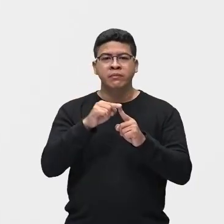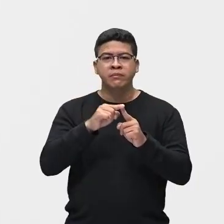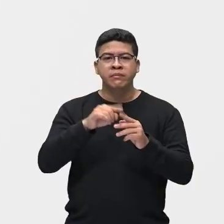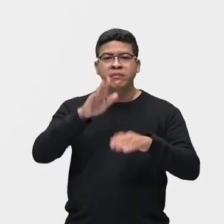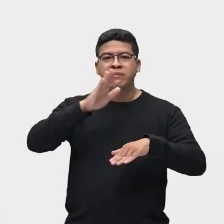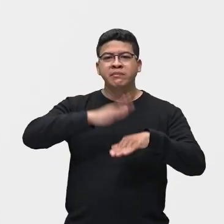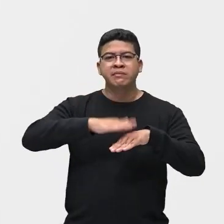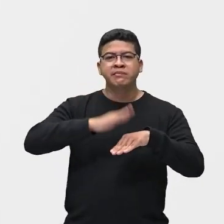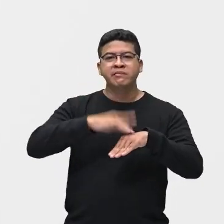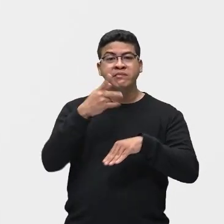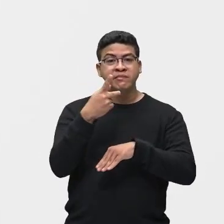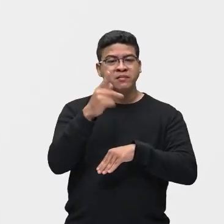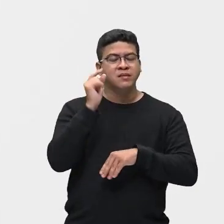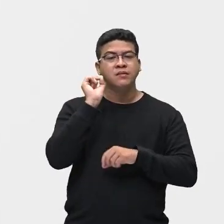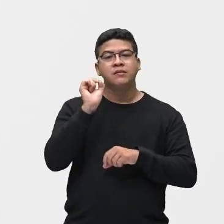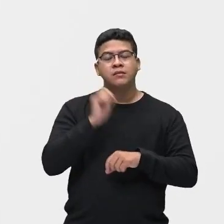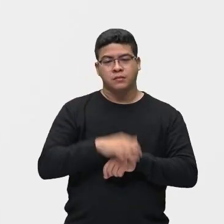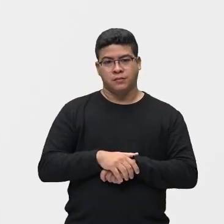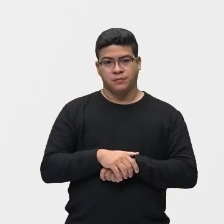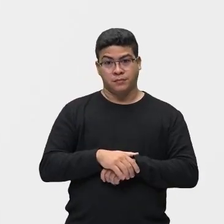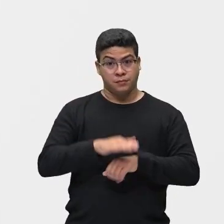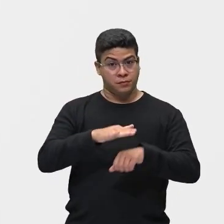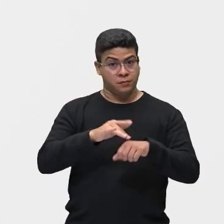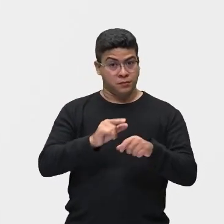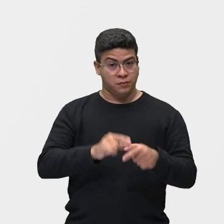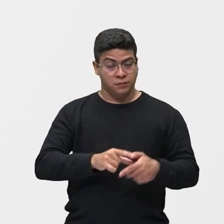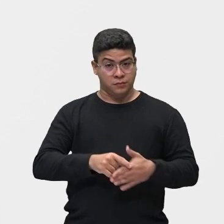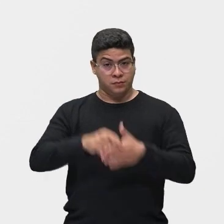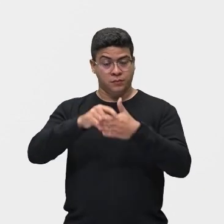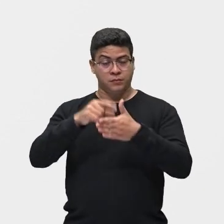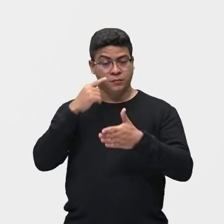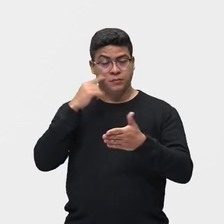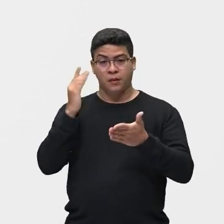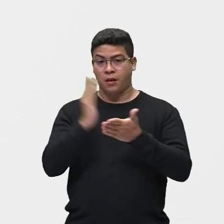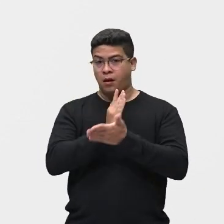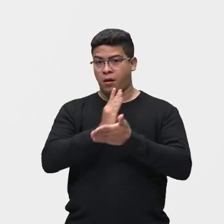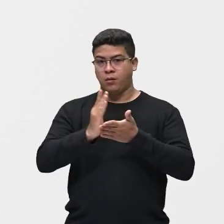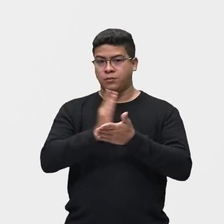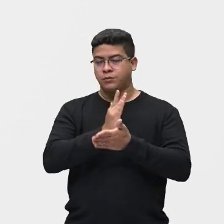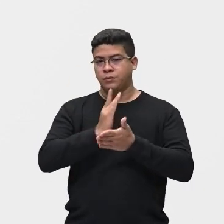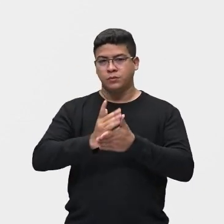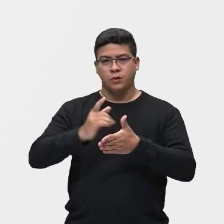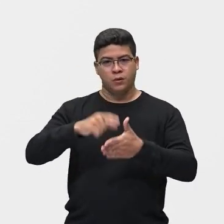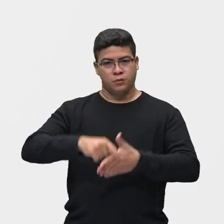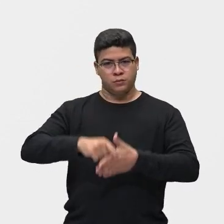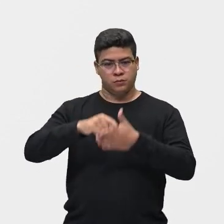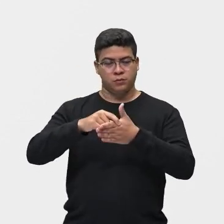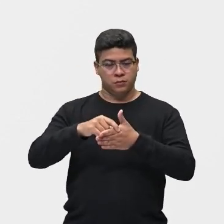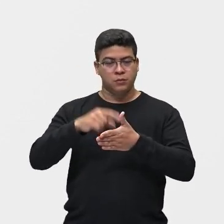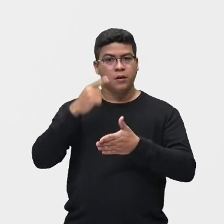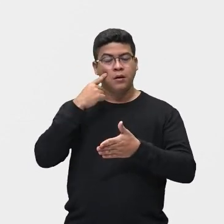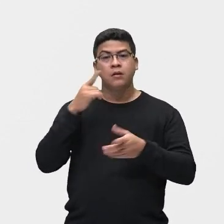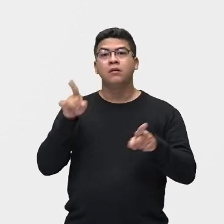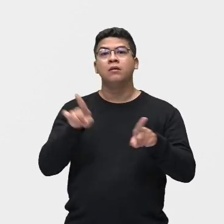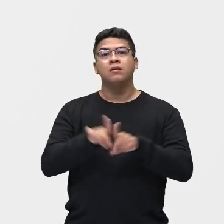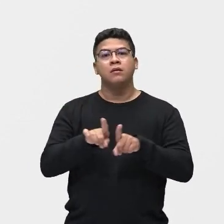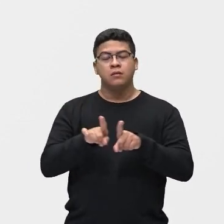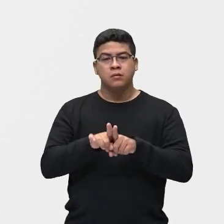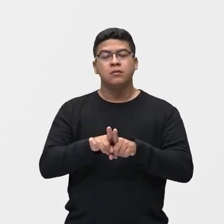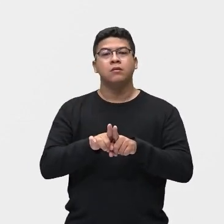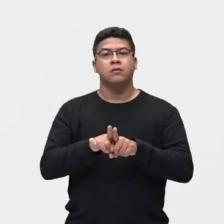E hoje eu trouxe para vocês alguns líderes religiosos e a sua